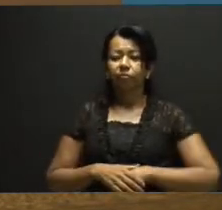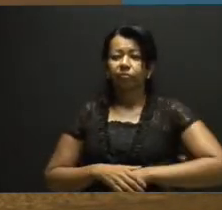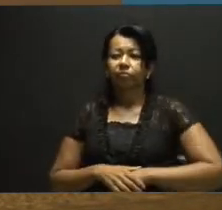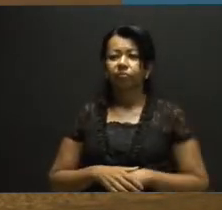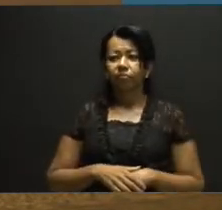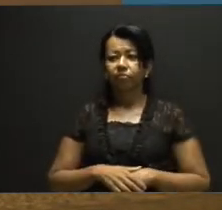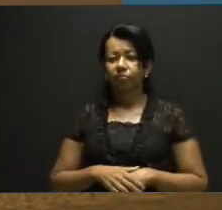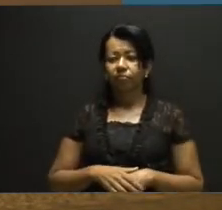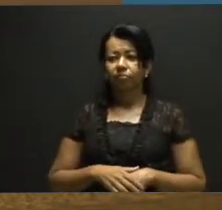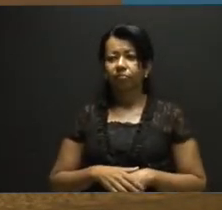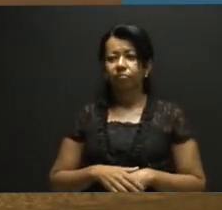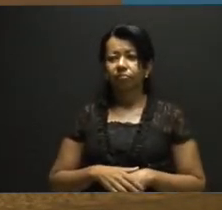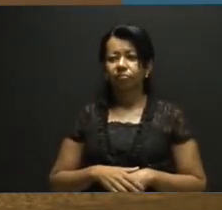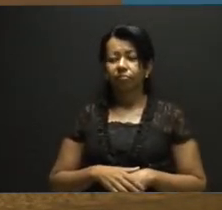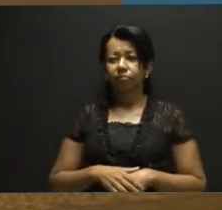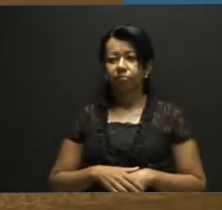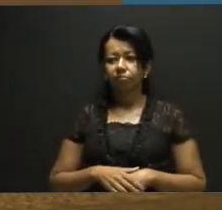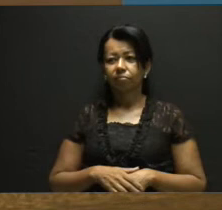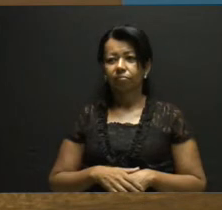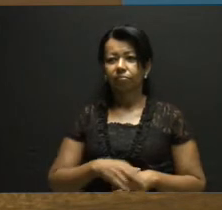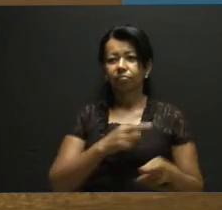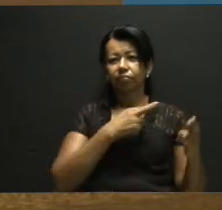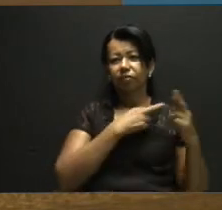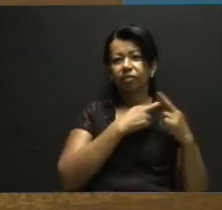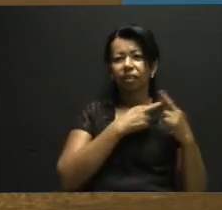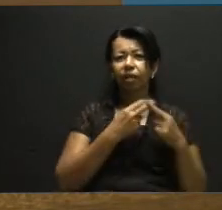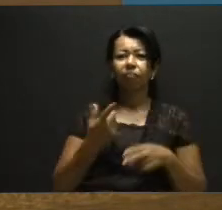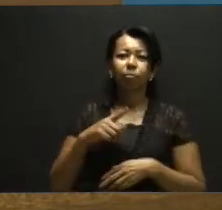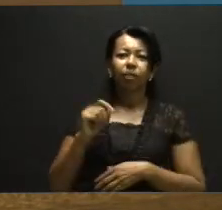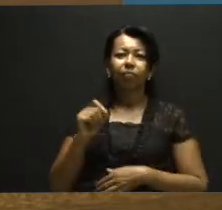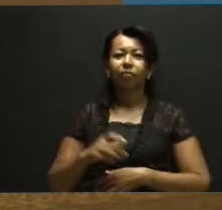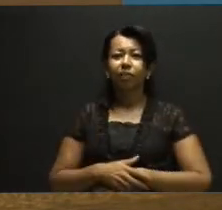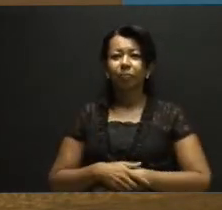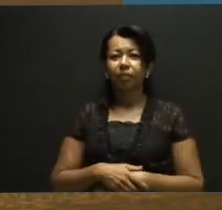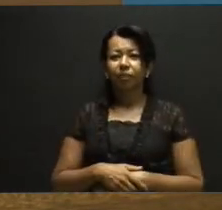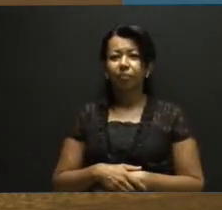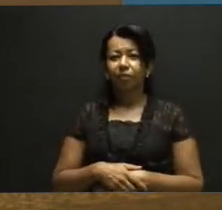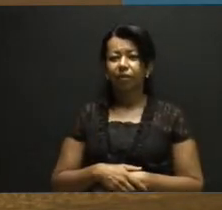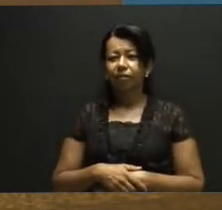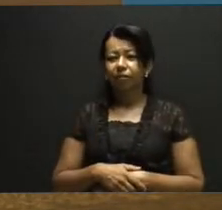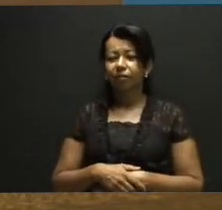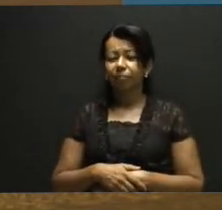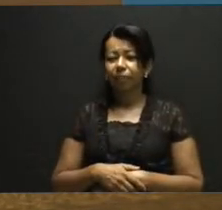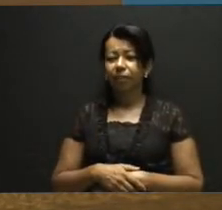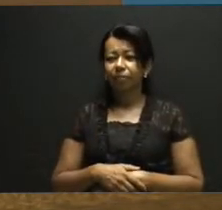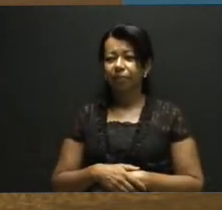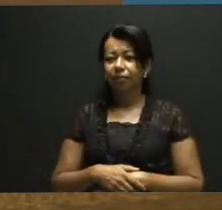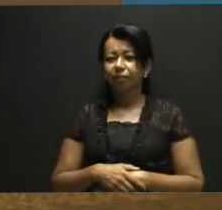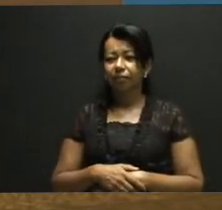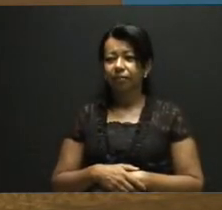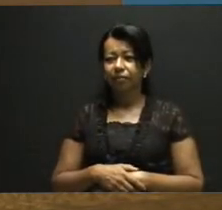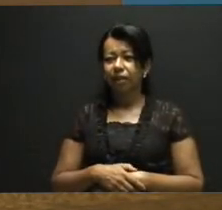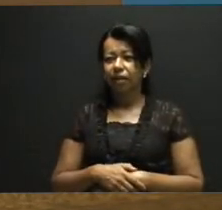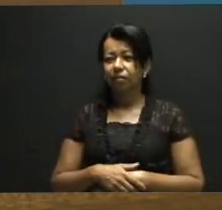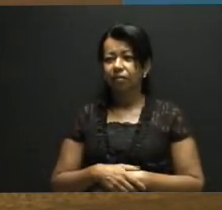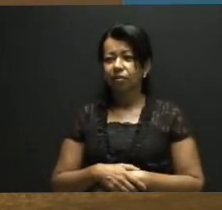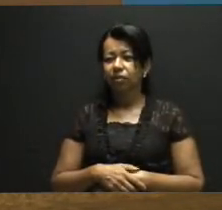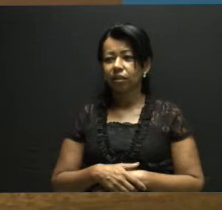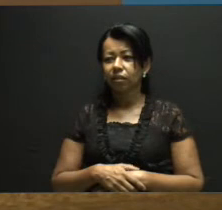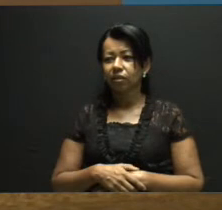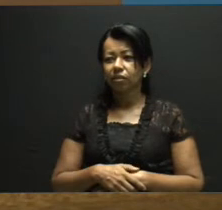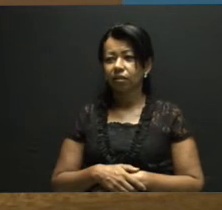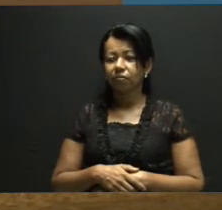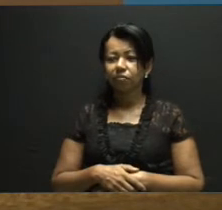comando do vereador márcio você jogou bola acho que o vereador china jogou bola mas a vossa jogou bola eu acho que essa questão